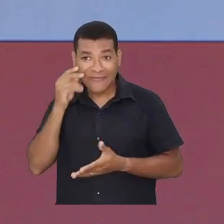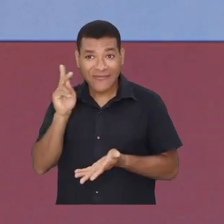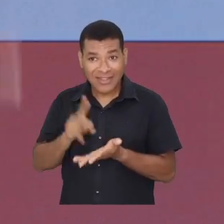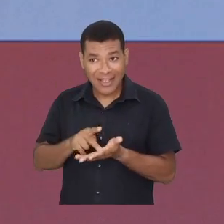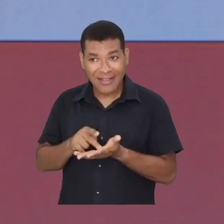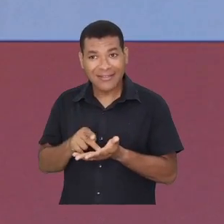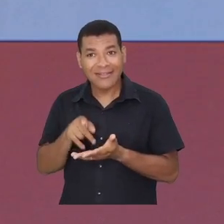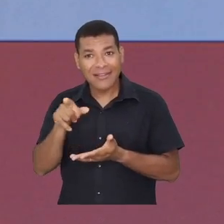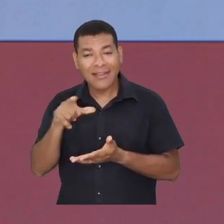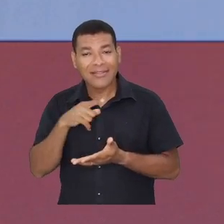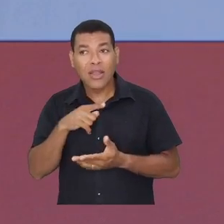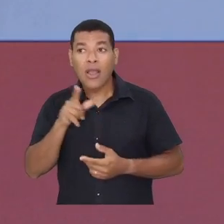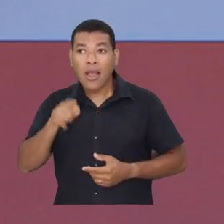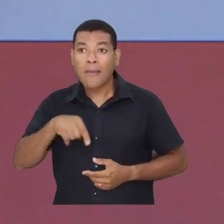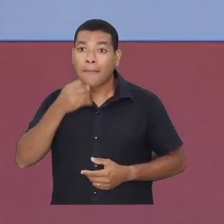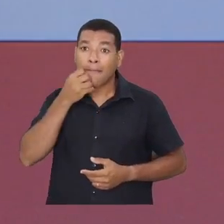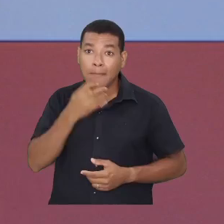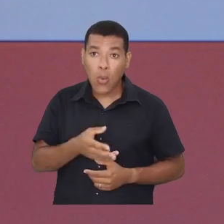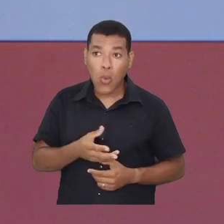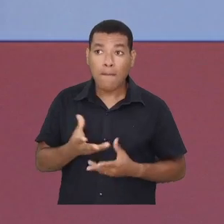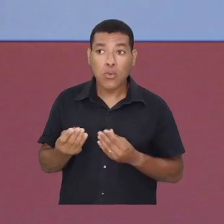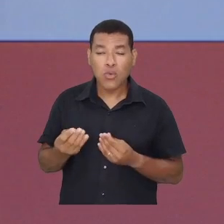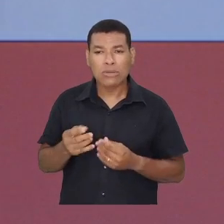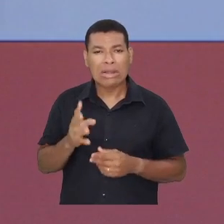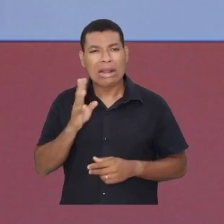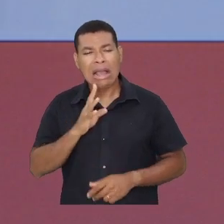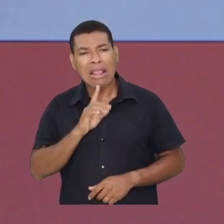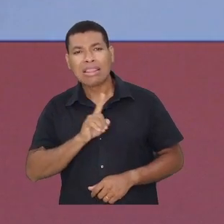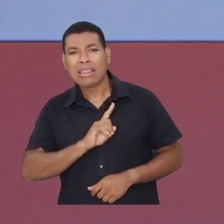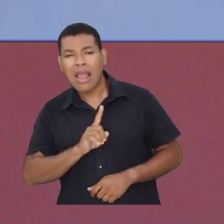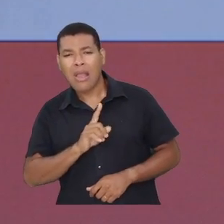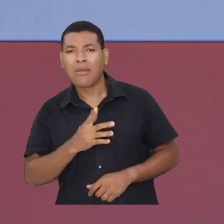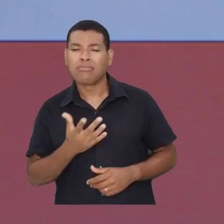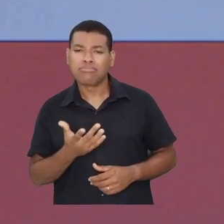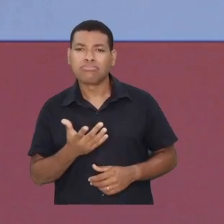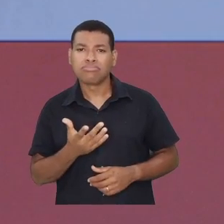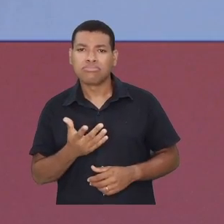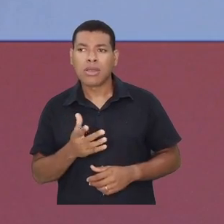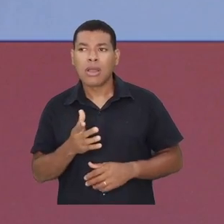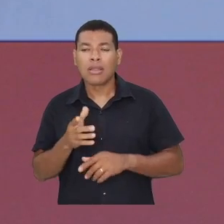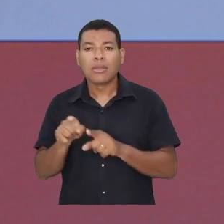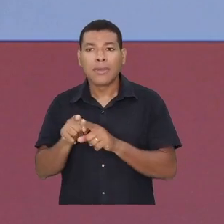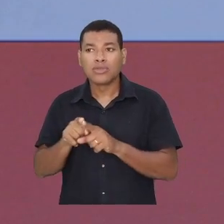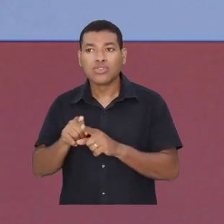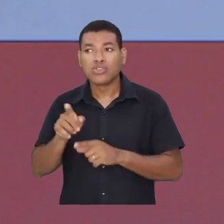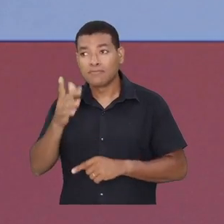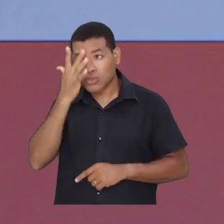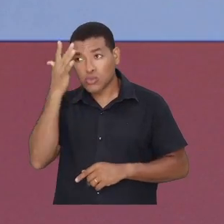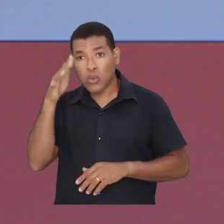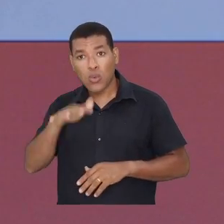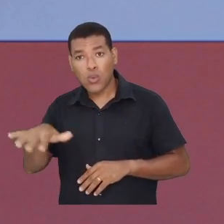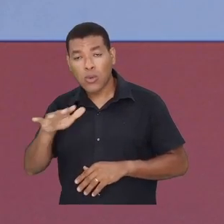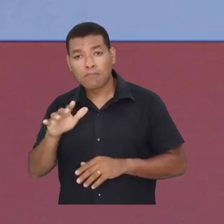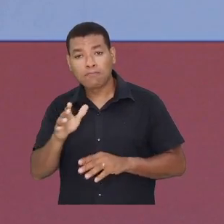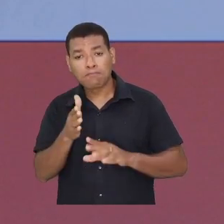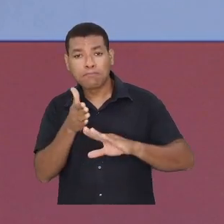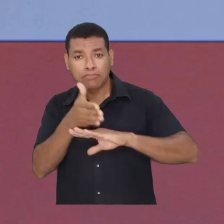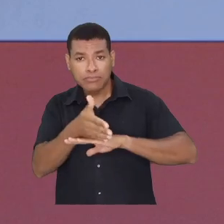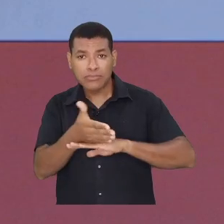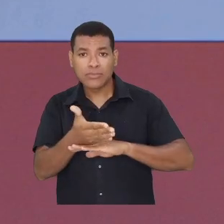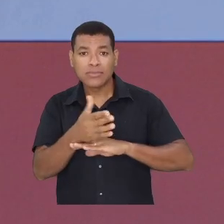tiveram no que foi muito bom e no que não foi tão legal assim, uhum. esse acesso direto, né, às pessoas que